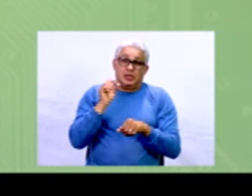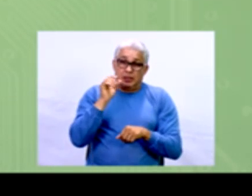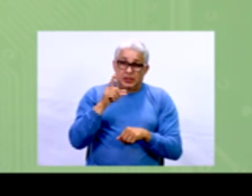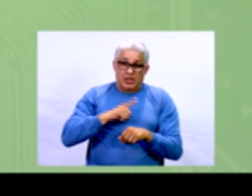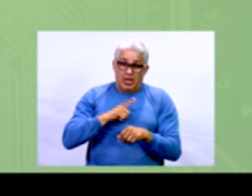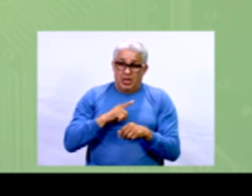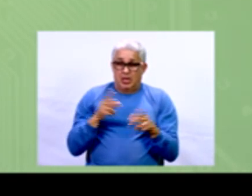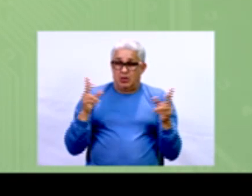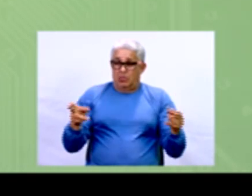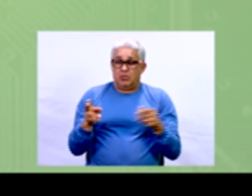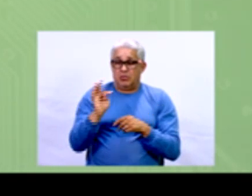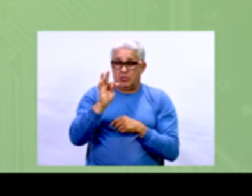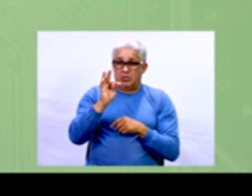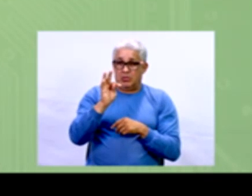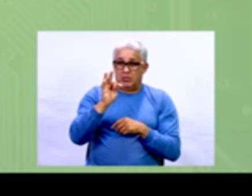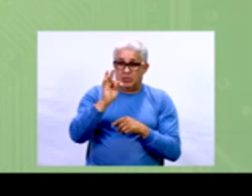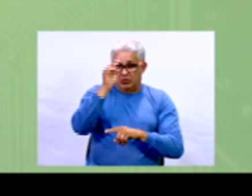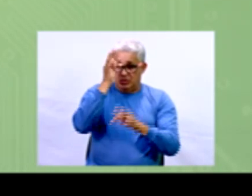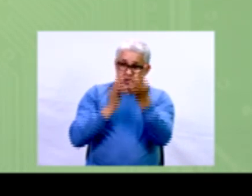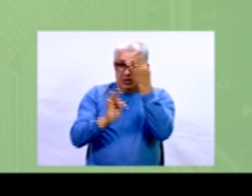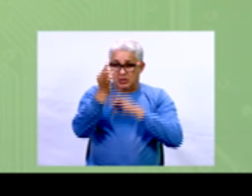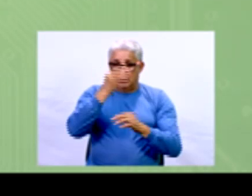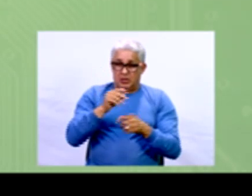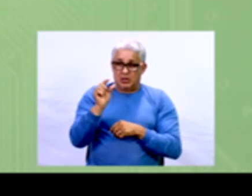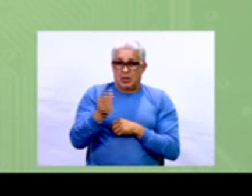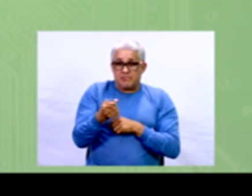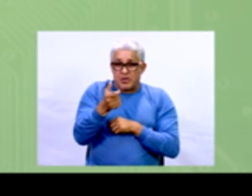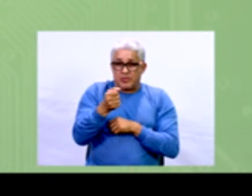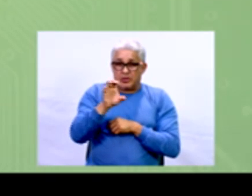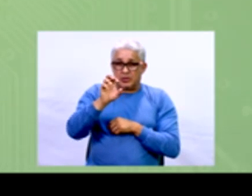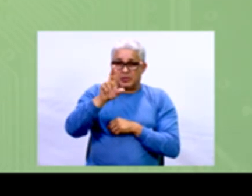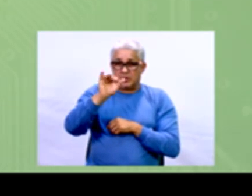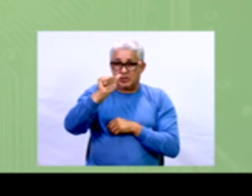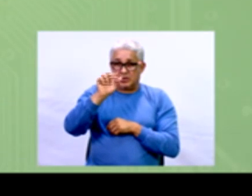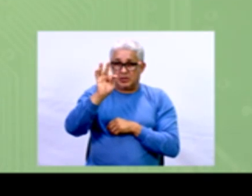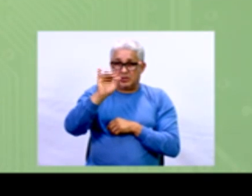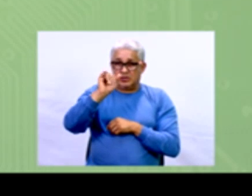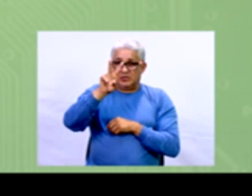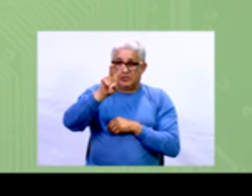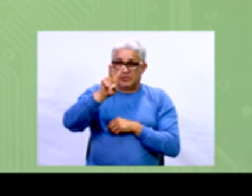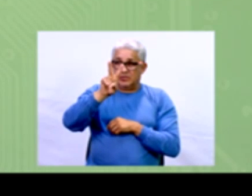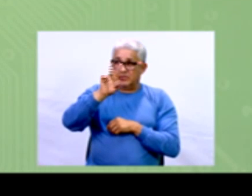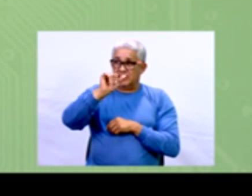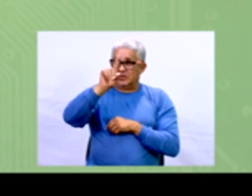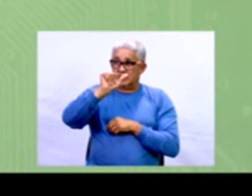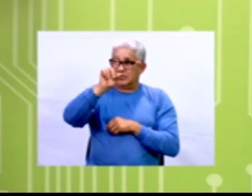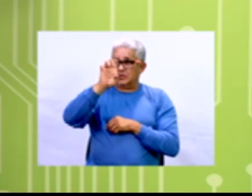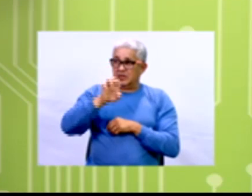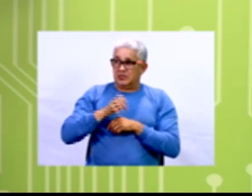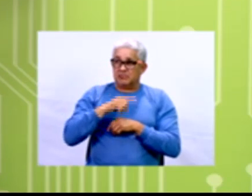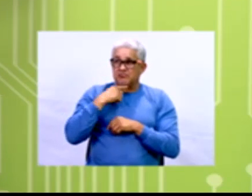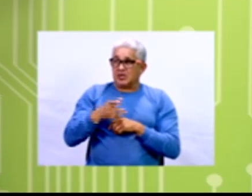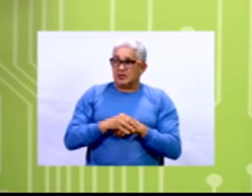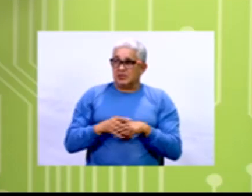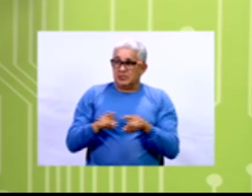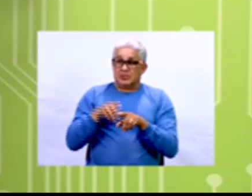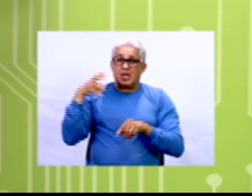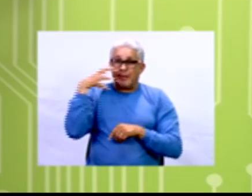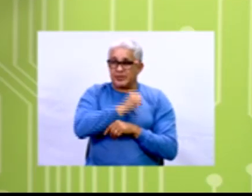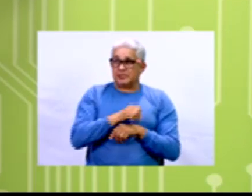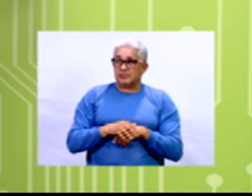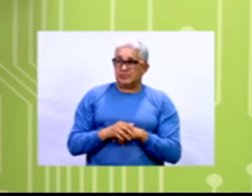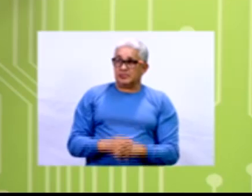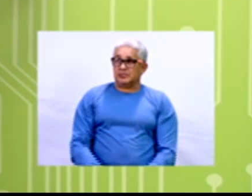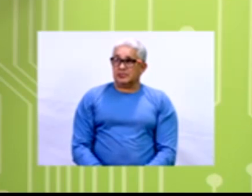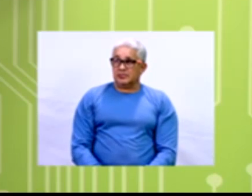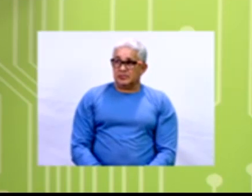muita tecnologia e pouca criatividade, resolve menos ainda. Bom, agora nós vamos só rapidamente falar um